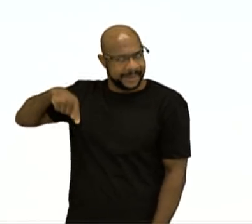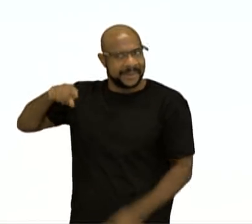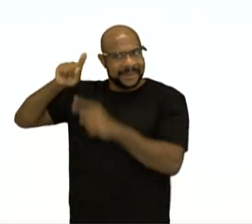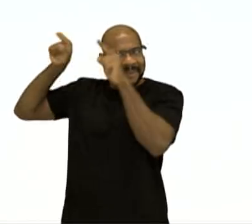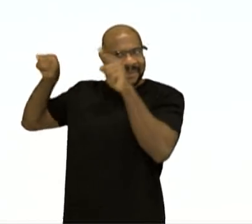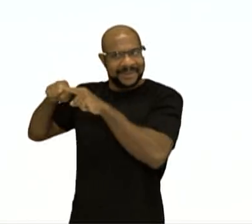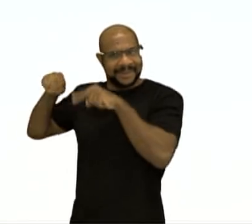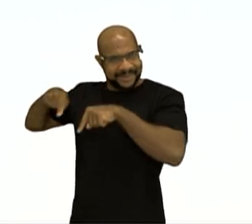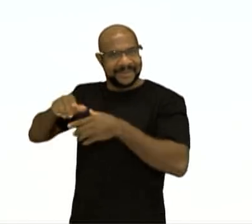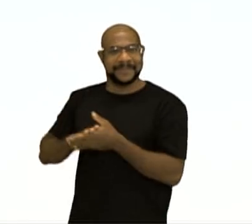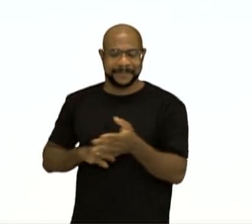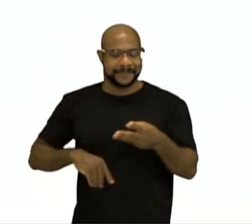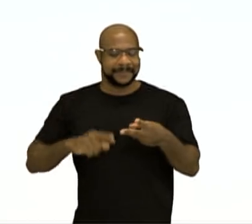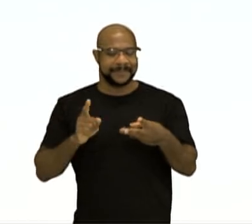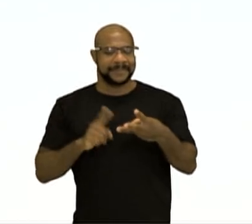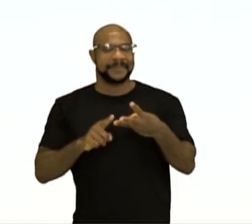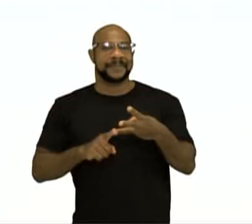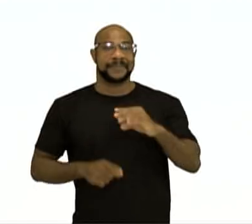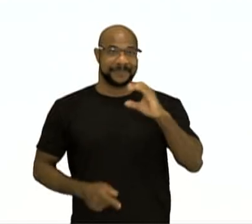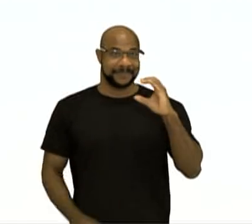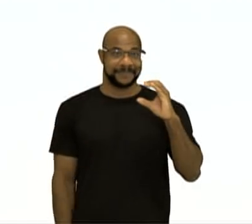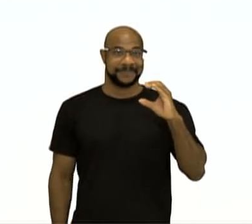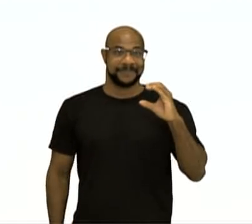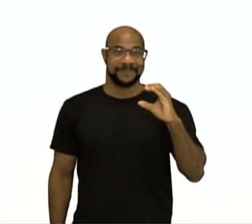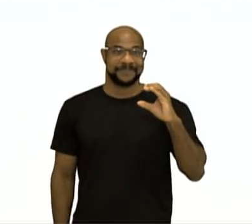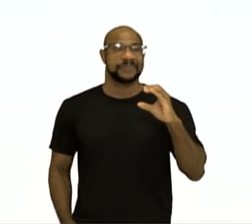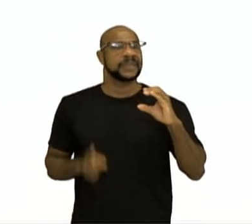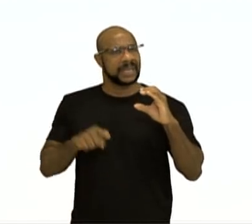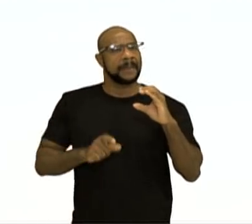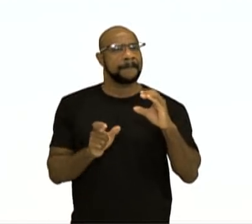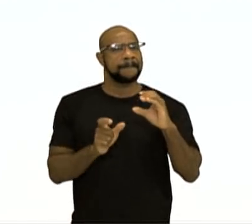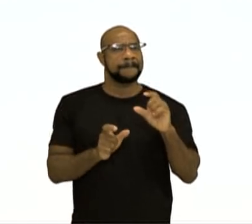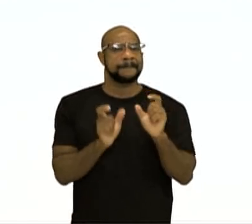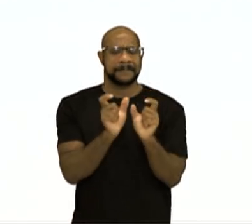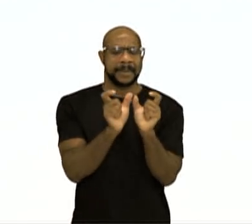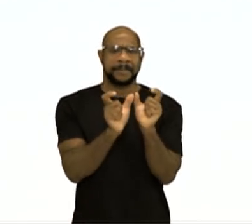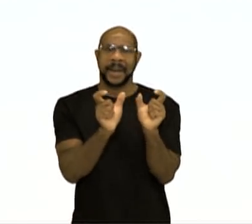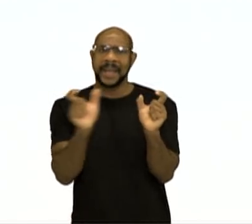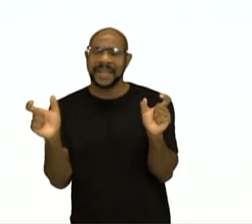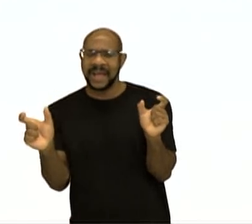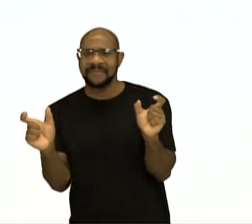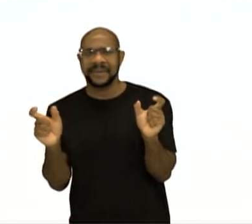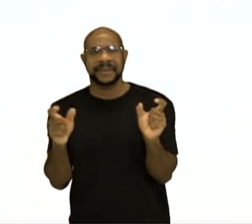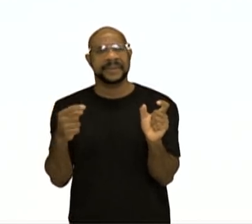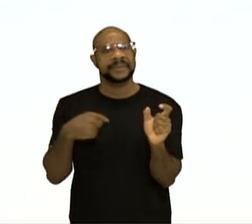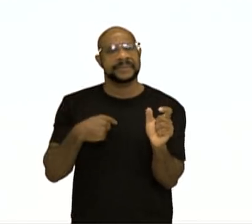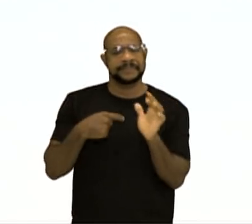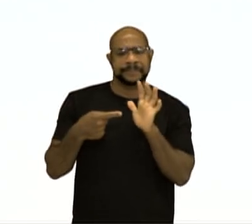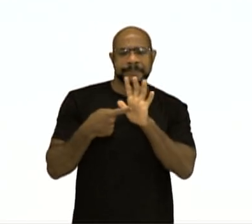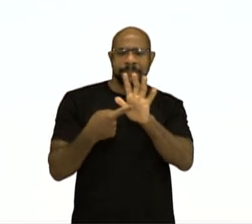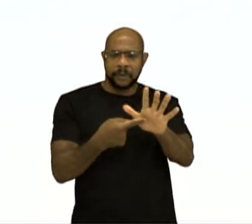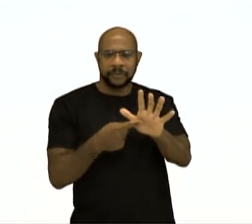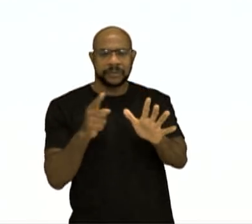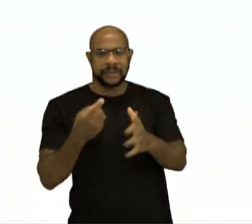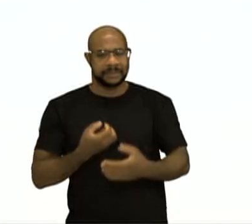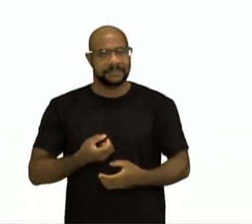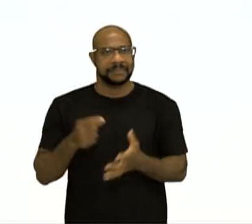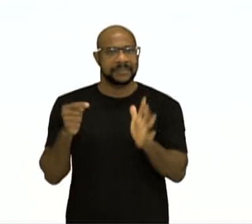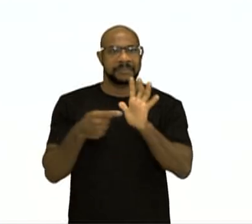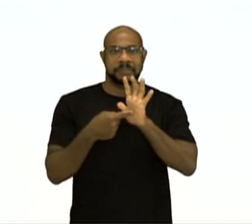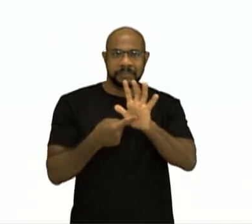personagens. Letra C, são palavras que buscam reproduzir vozes